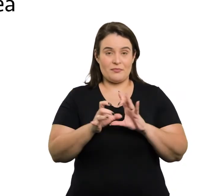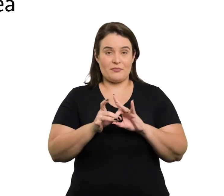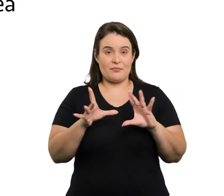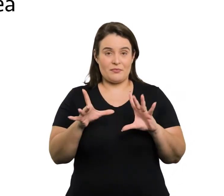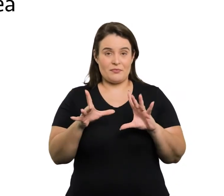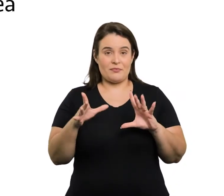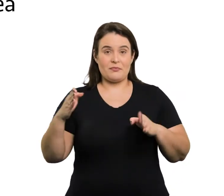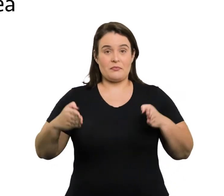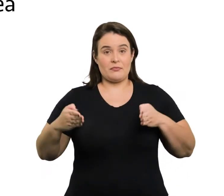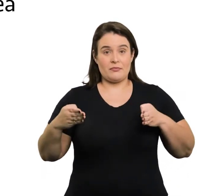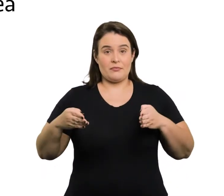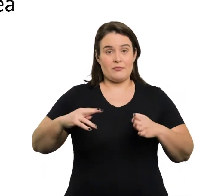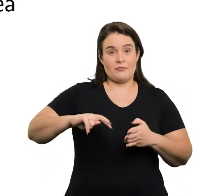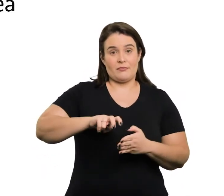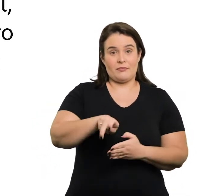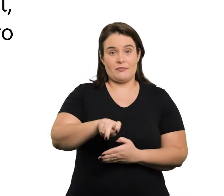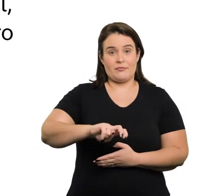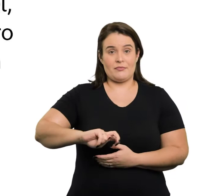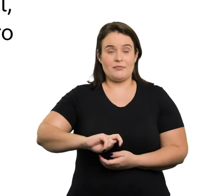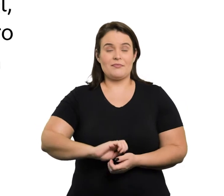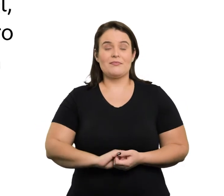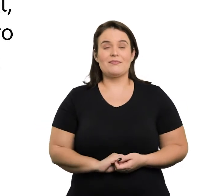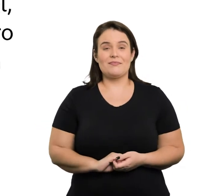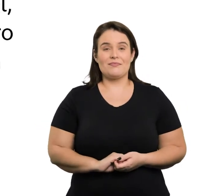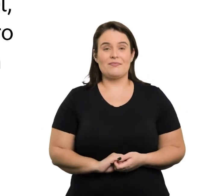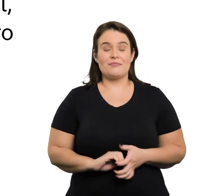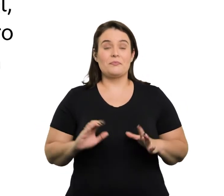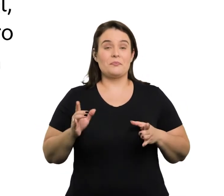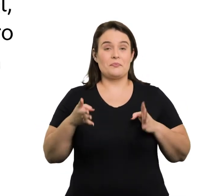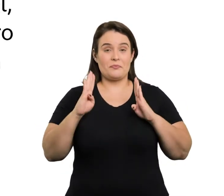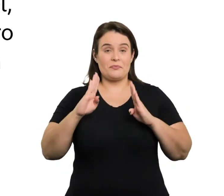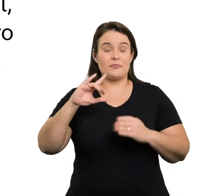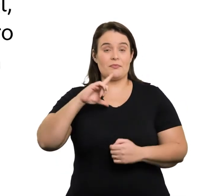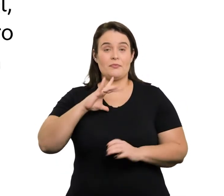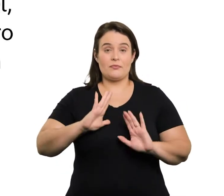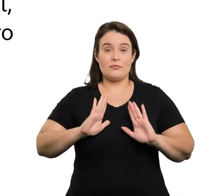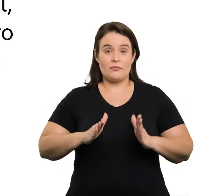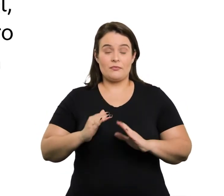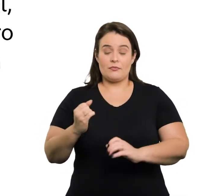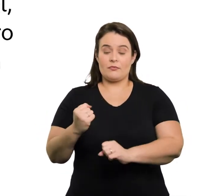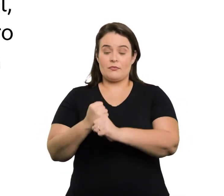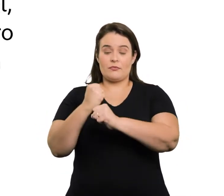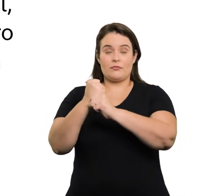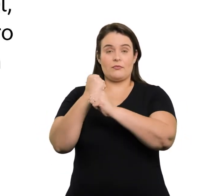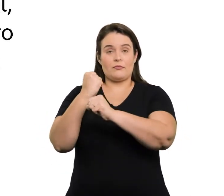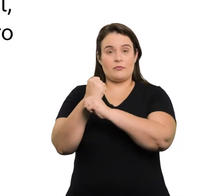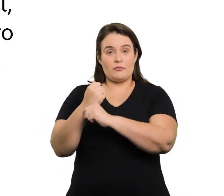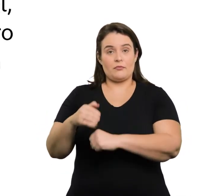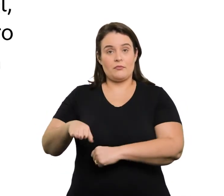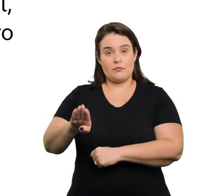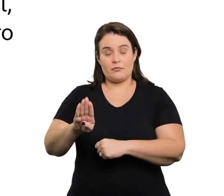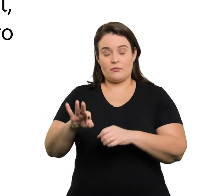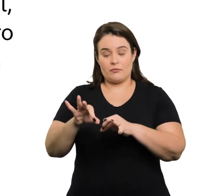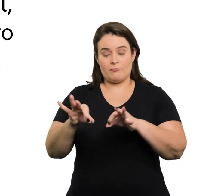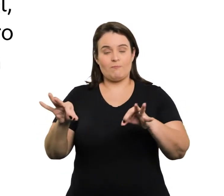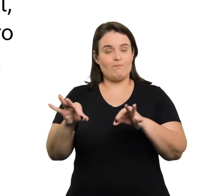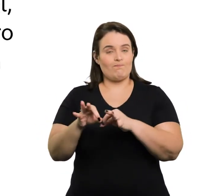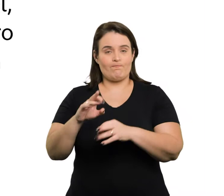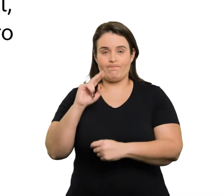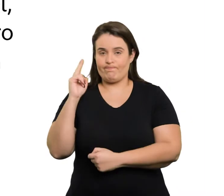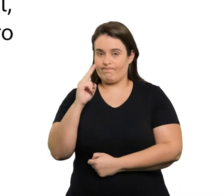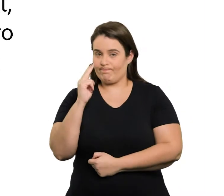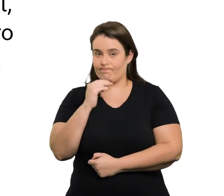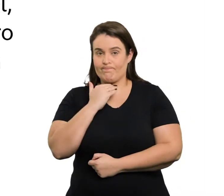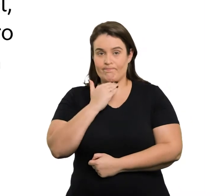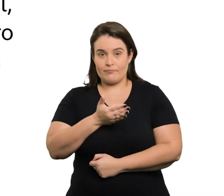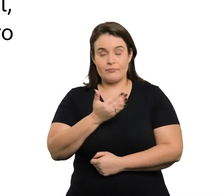área livre entre guias de balizamento. Em edificações existentes, quando a construção de rampa com a largura indicada